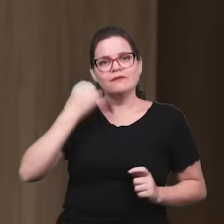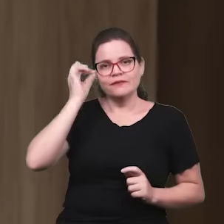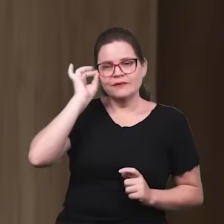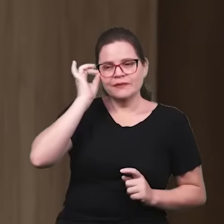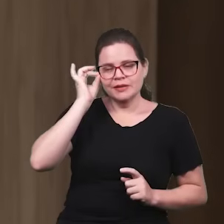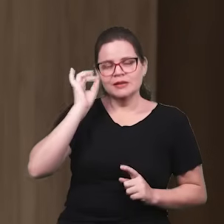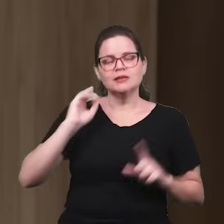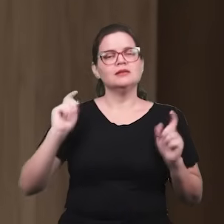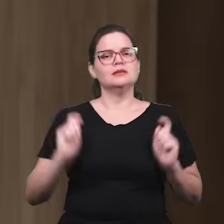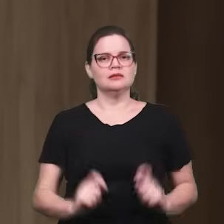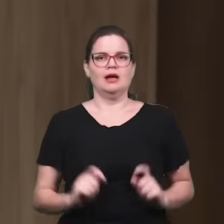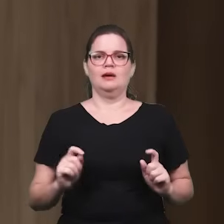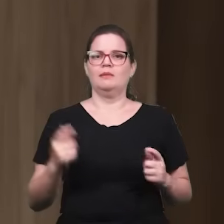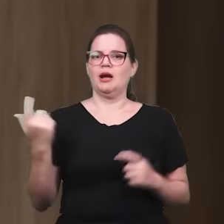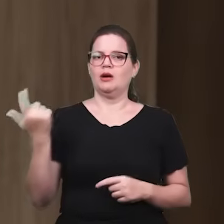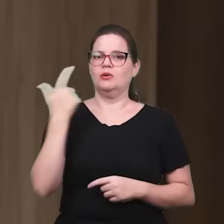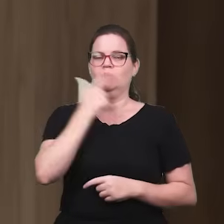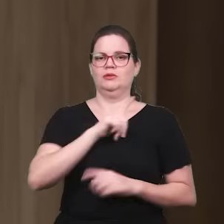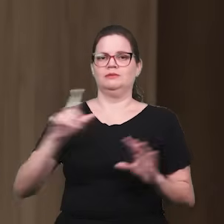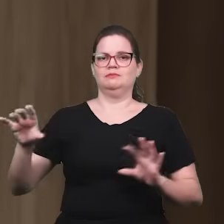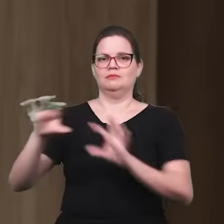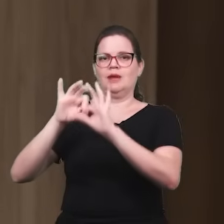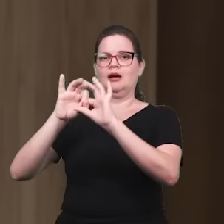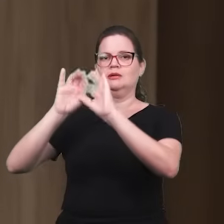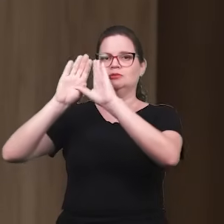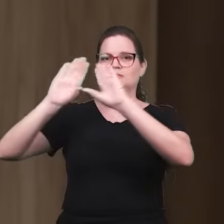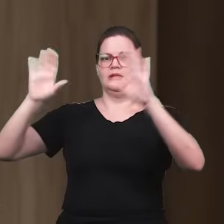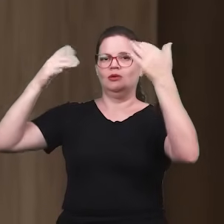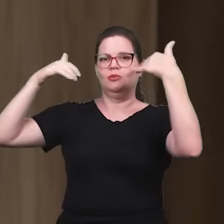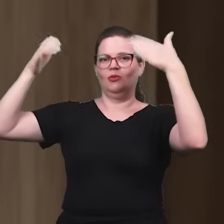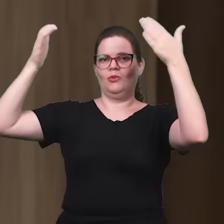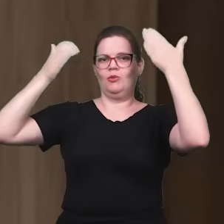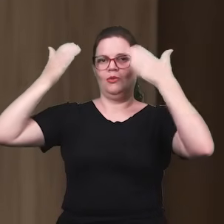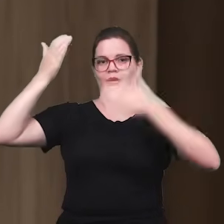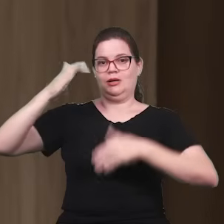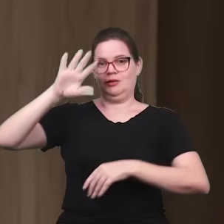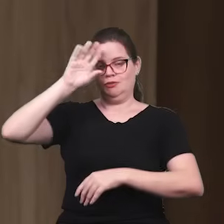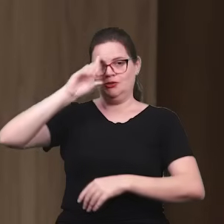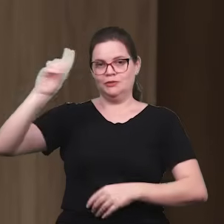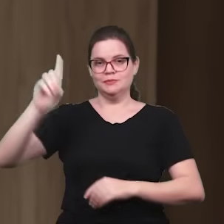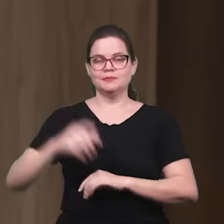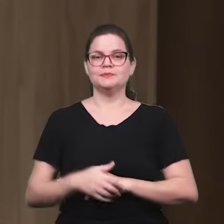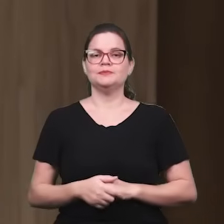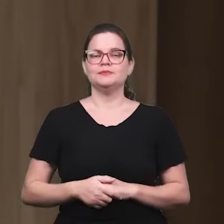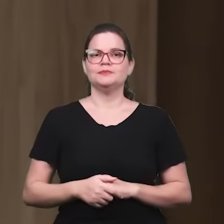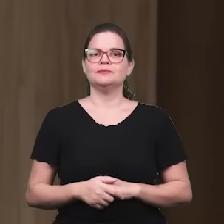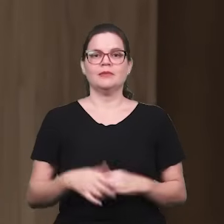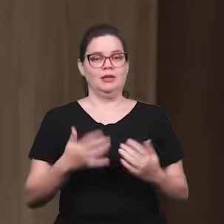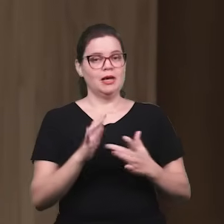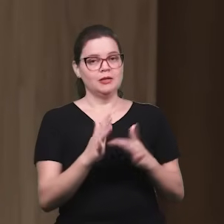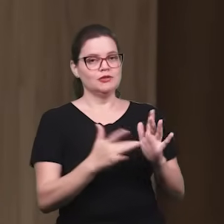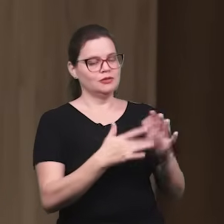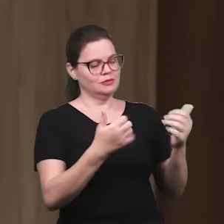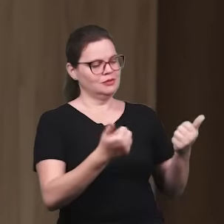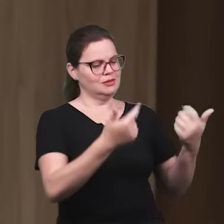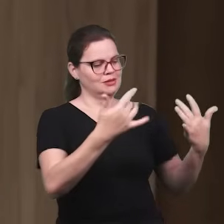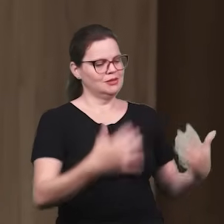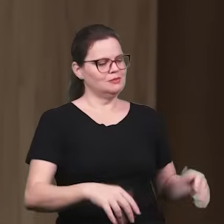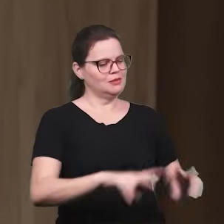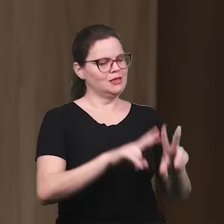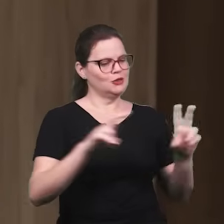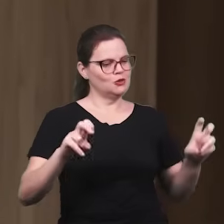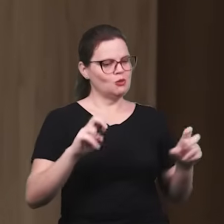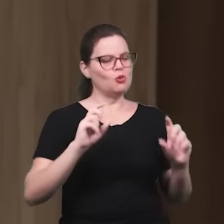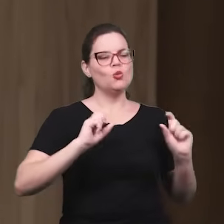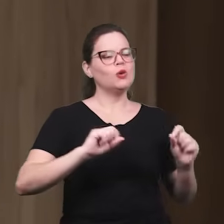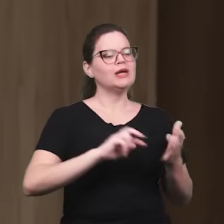espirituais necessárias para entrar no reino de Deus. Então, o Senhor Jesus explica isso a Nicodemos sobre o